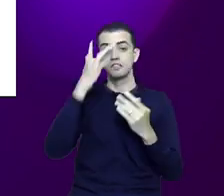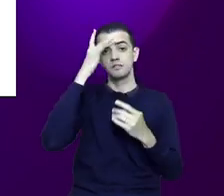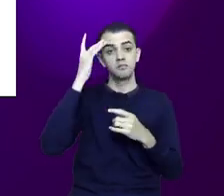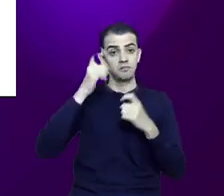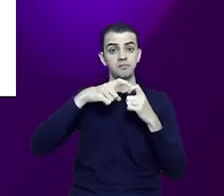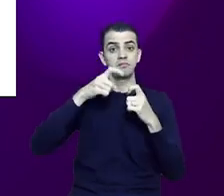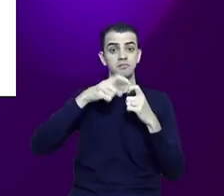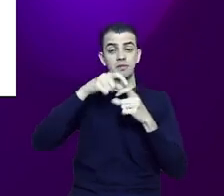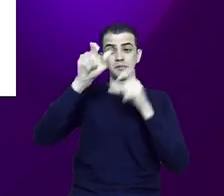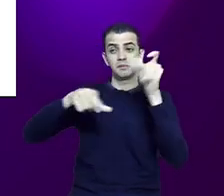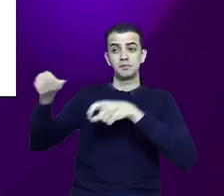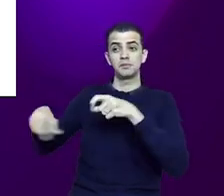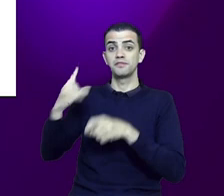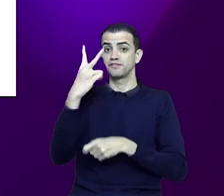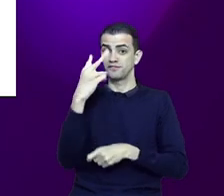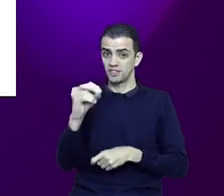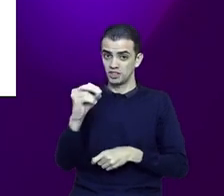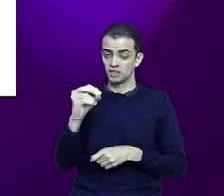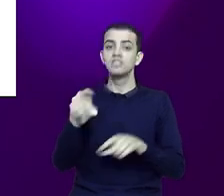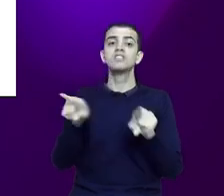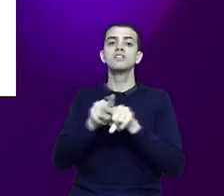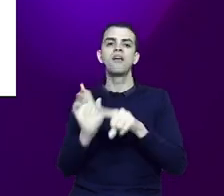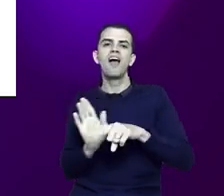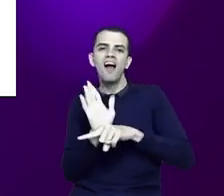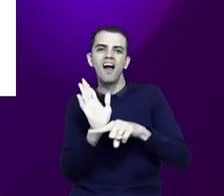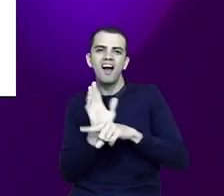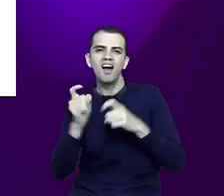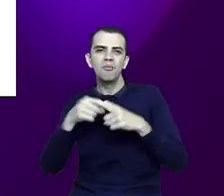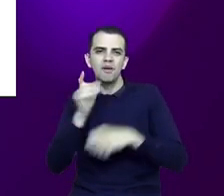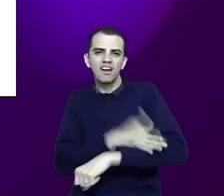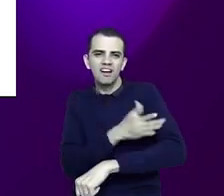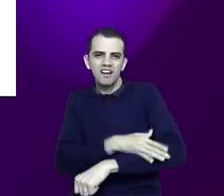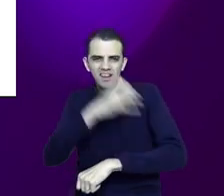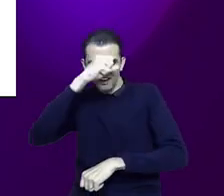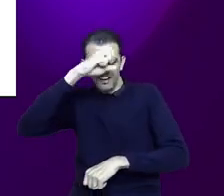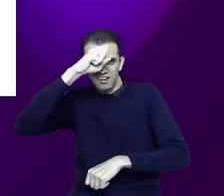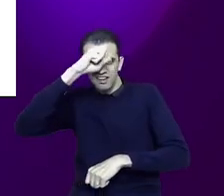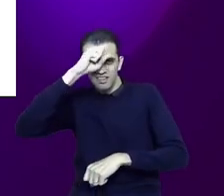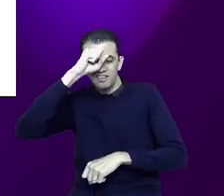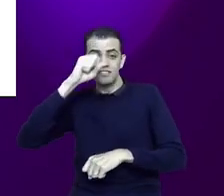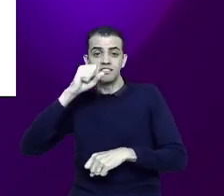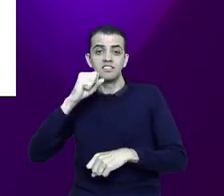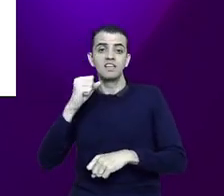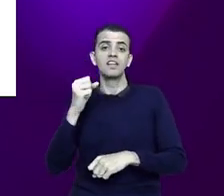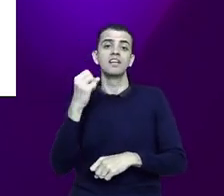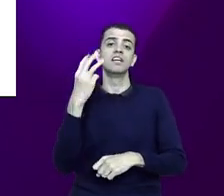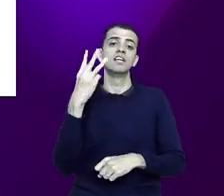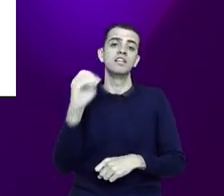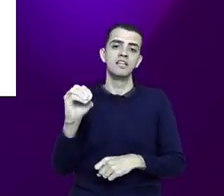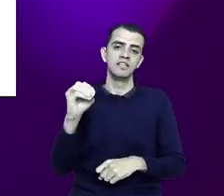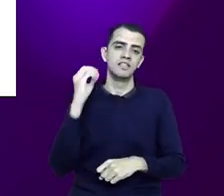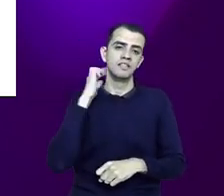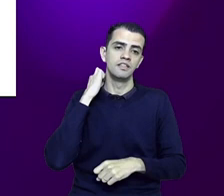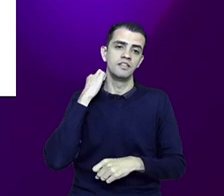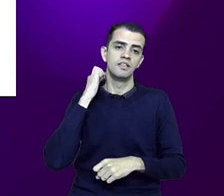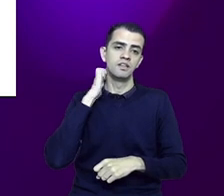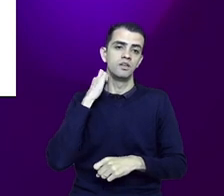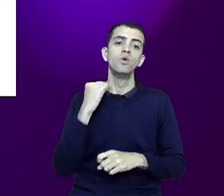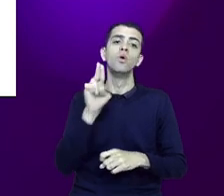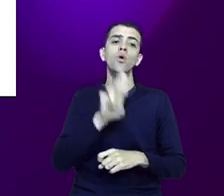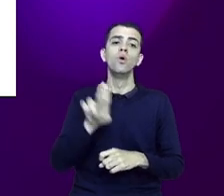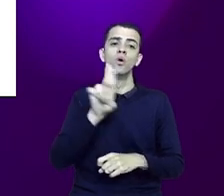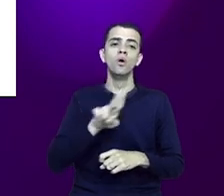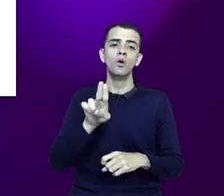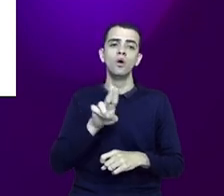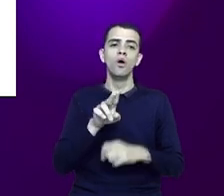30 residentes, utilizando a classificação de Neer e a classificação AO, que são as classificações mais